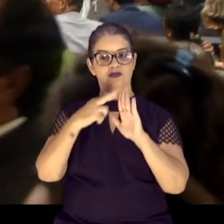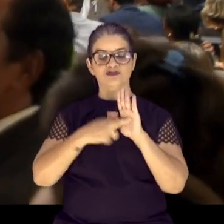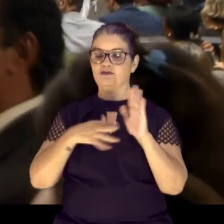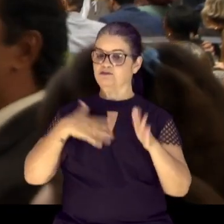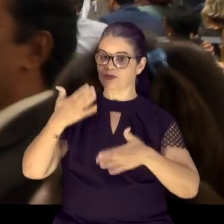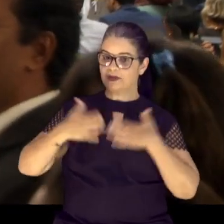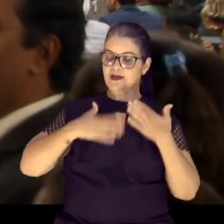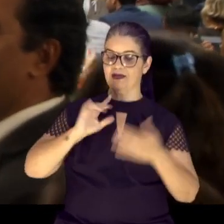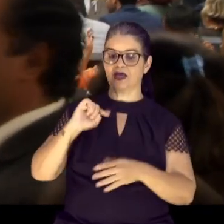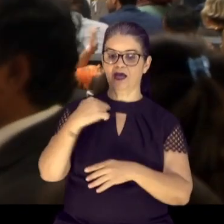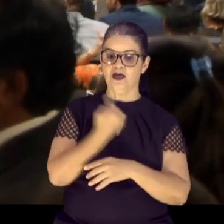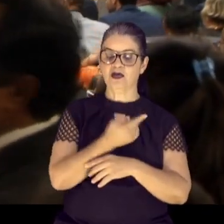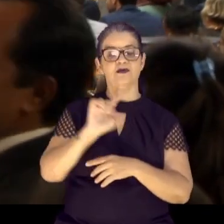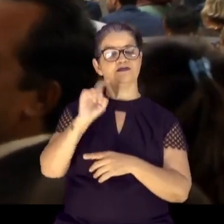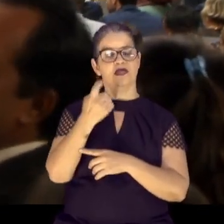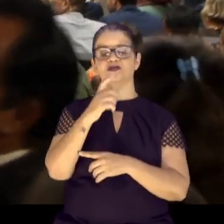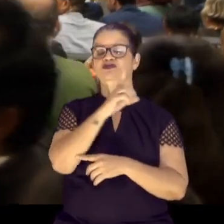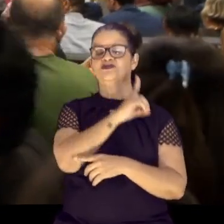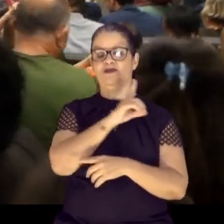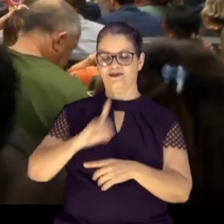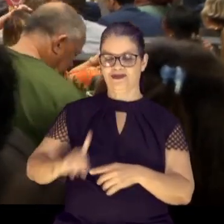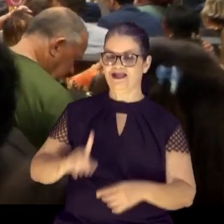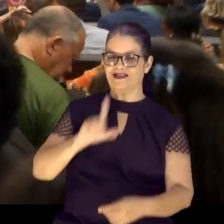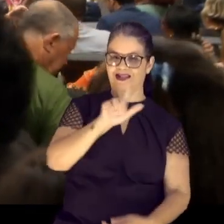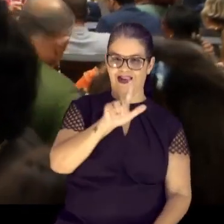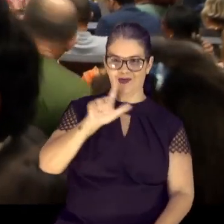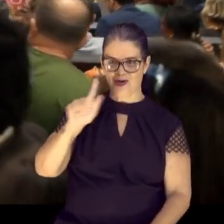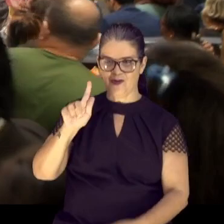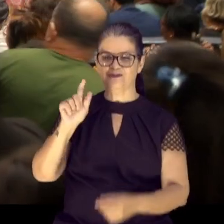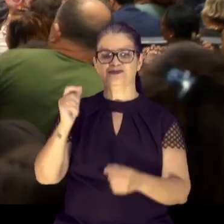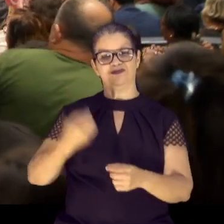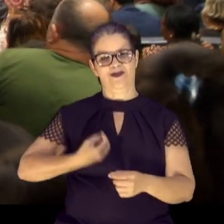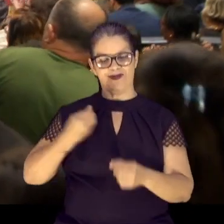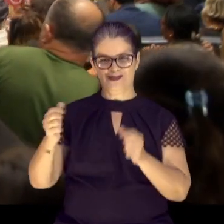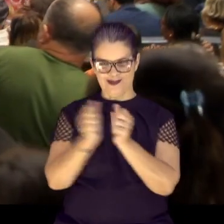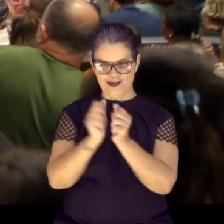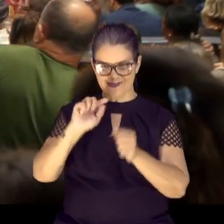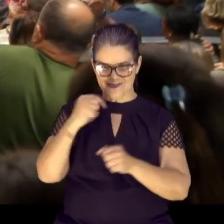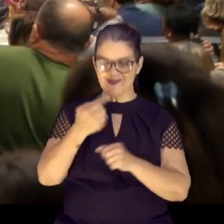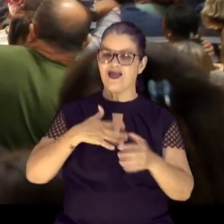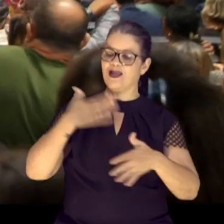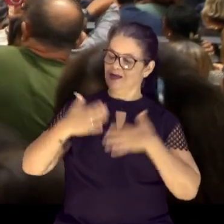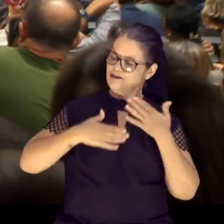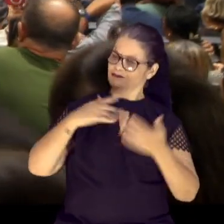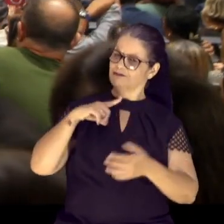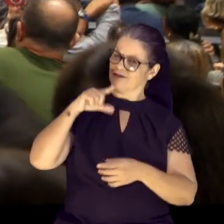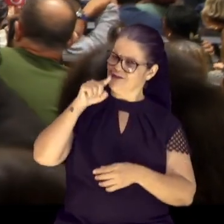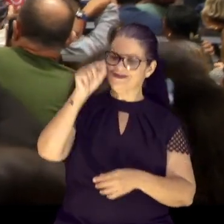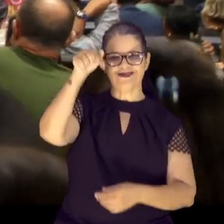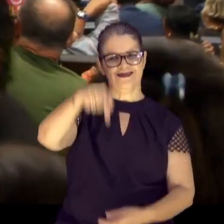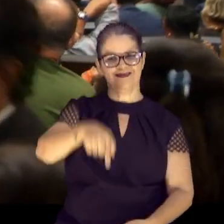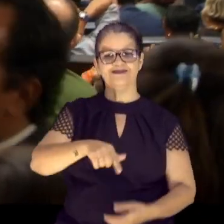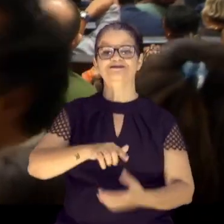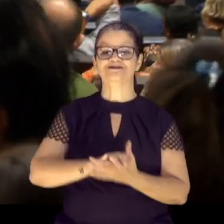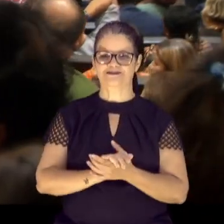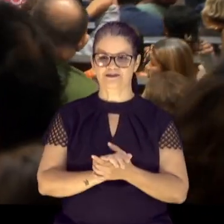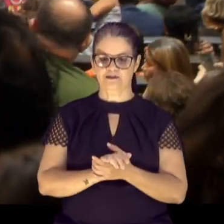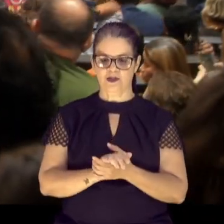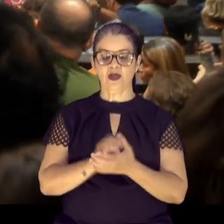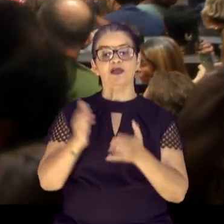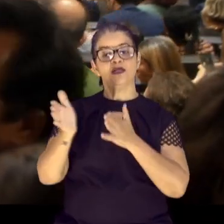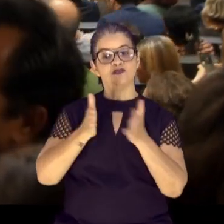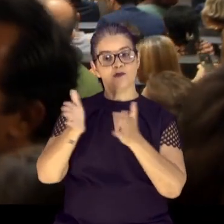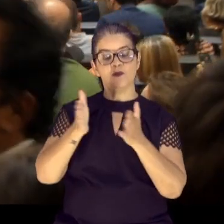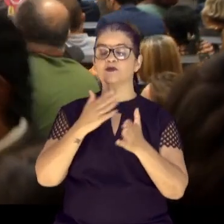alegria também a nossa ex-deputada Laura Gomes, está aqui presente entre nós. Alegria, Laura, tê-la aqui. E nesse momento